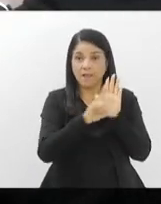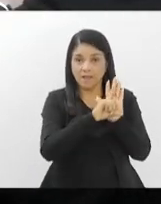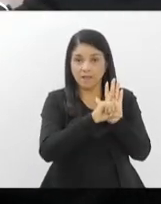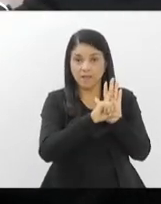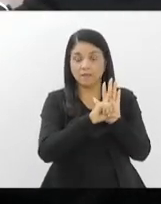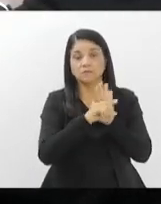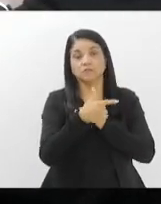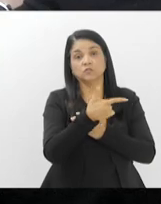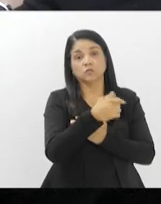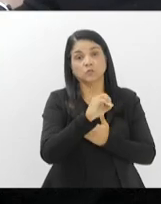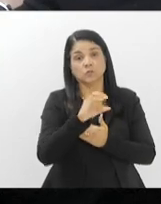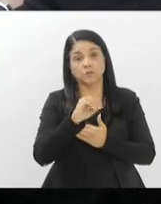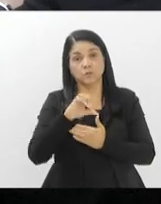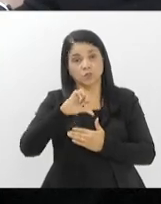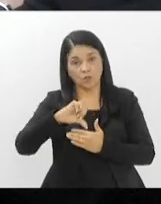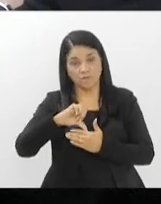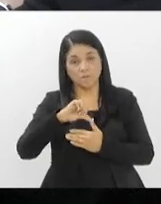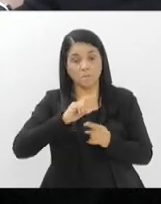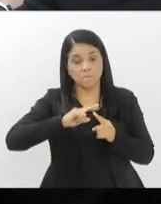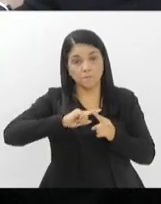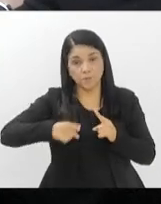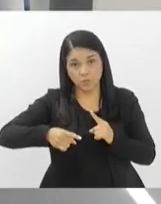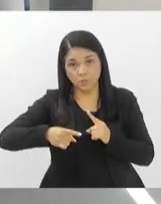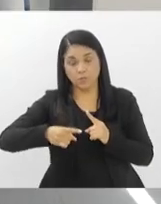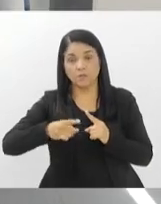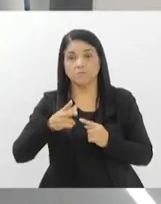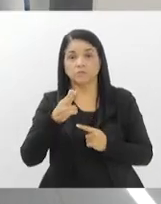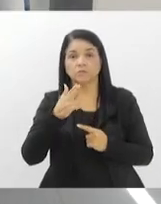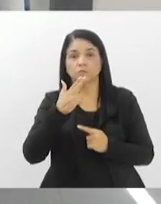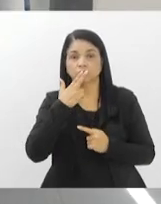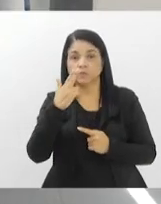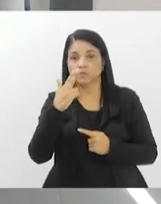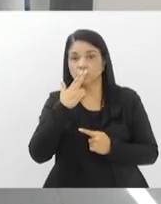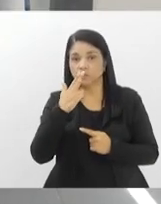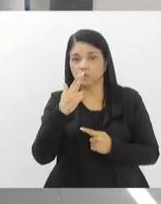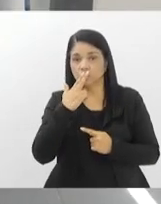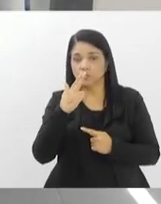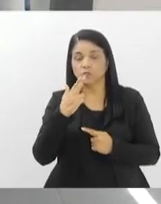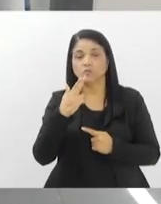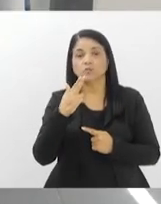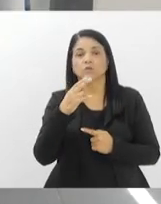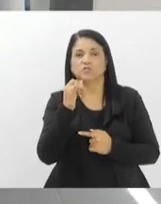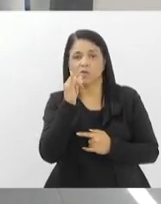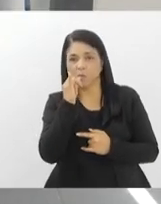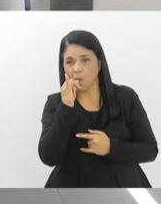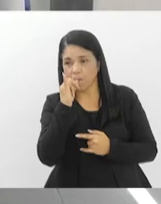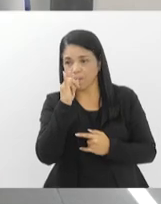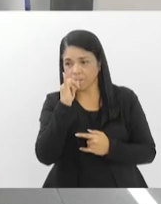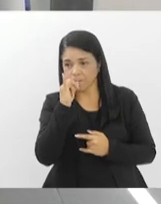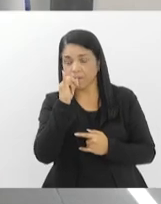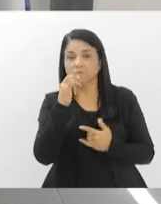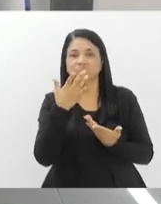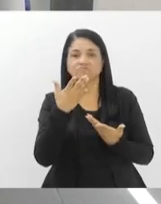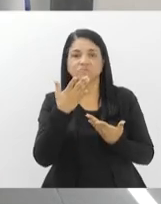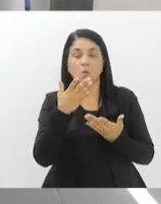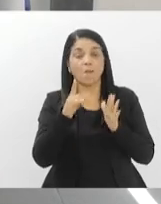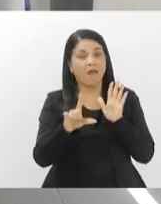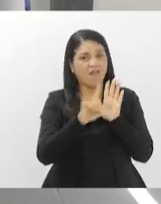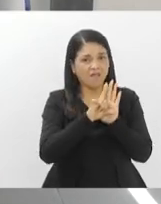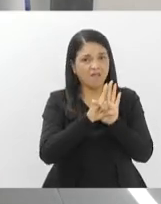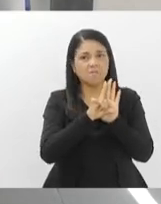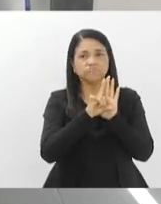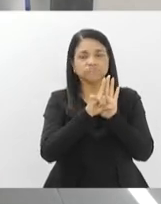de 2009 que proíbe o consumo de cigarros, cigarrilhas, charutos e tal. É uma lei bem ampla.